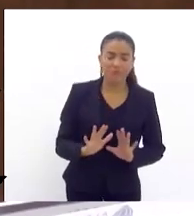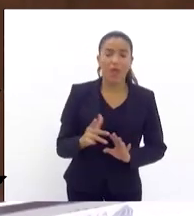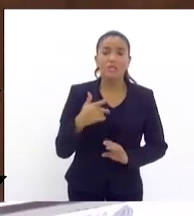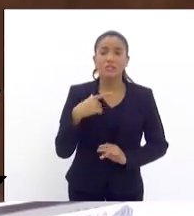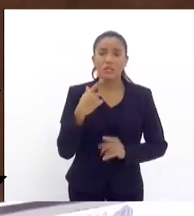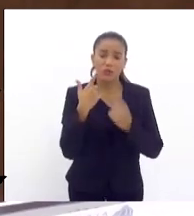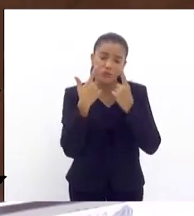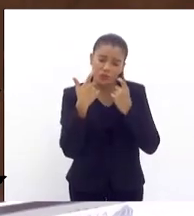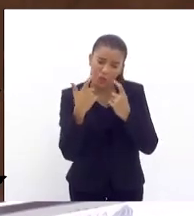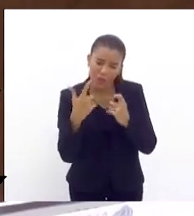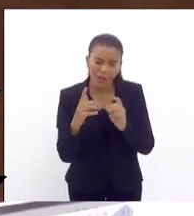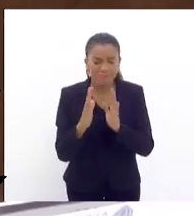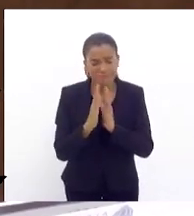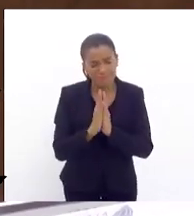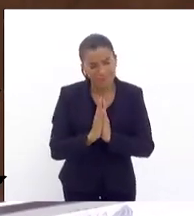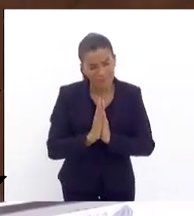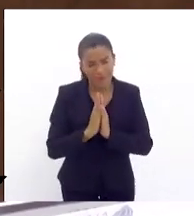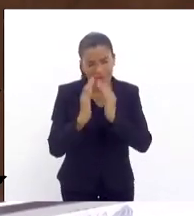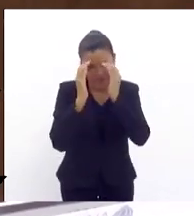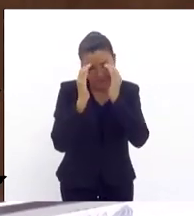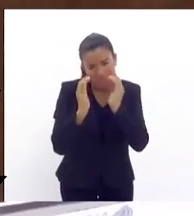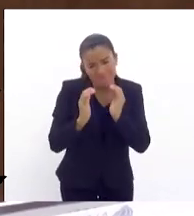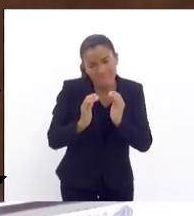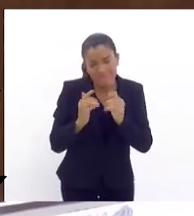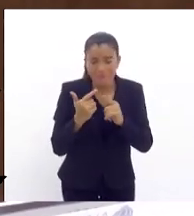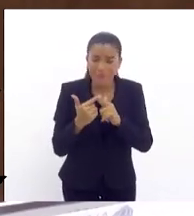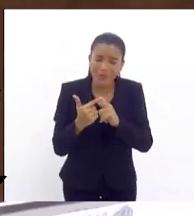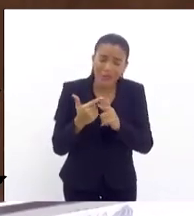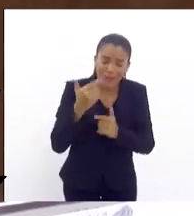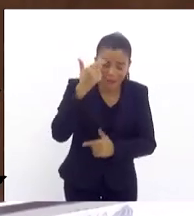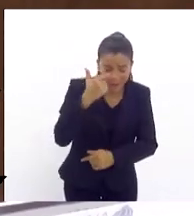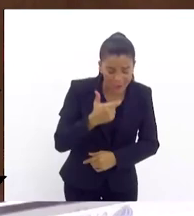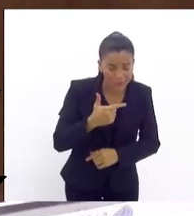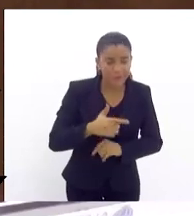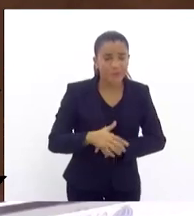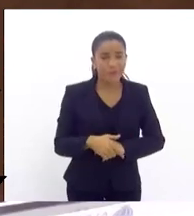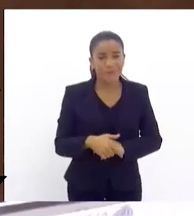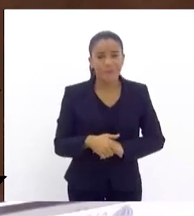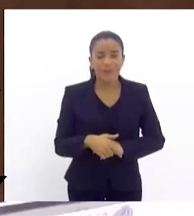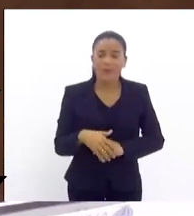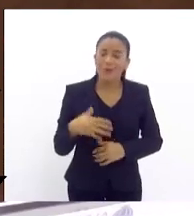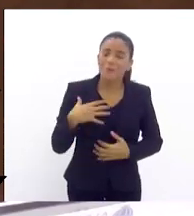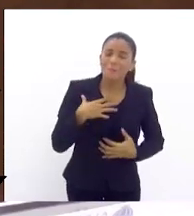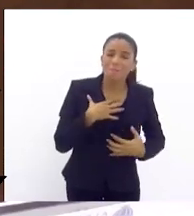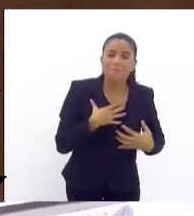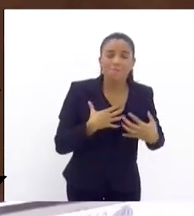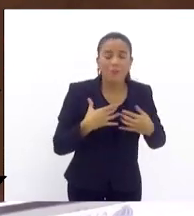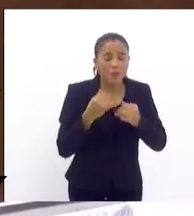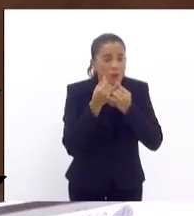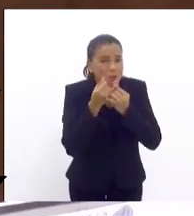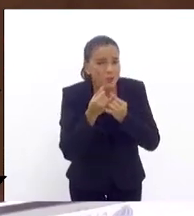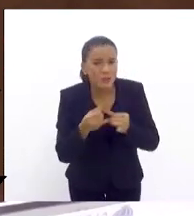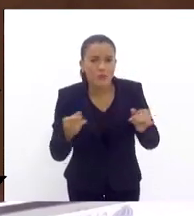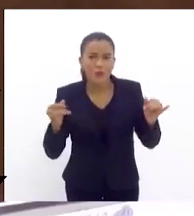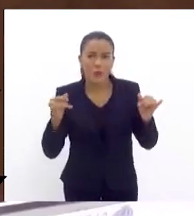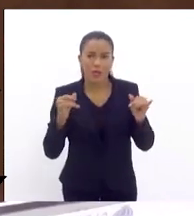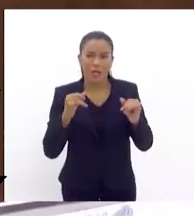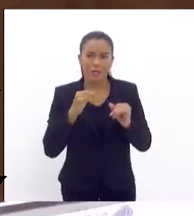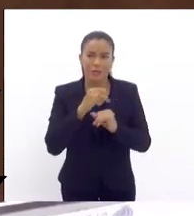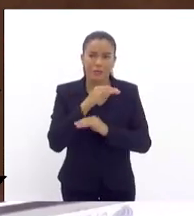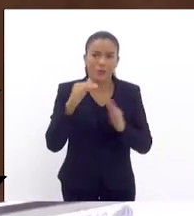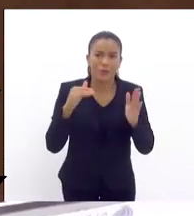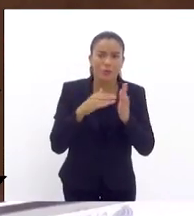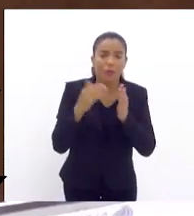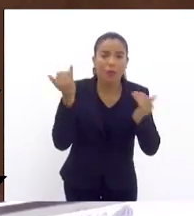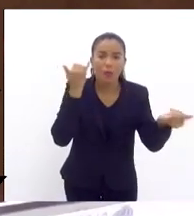eu chorar, vocês levem em conta, porque eu estou ali realmente muito chocada com tudo que eu tenho ouvido